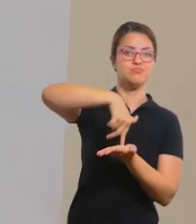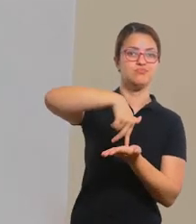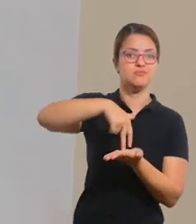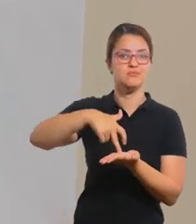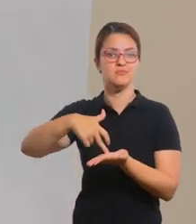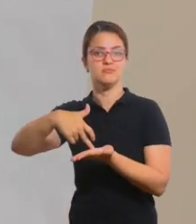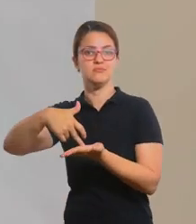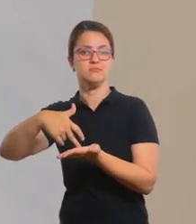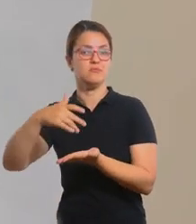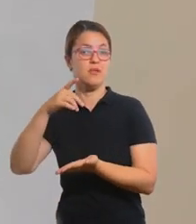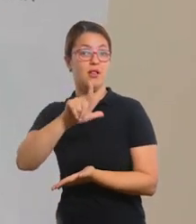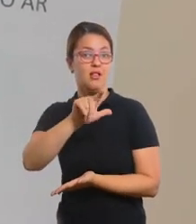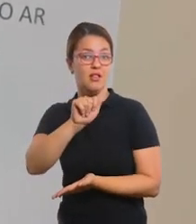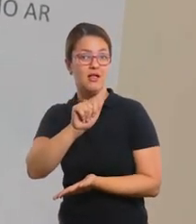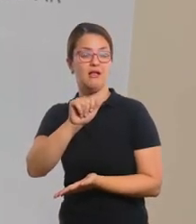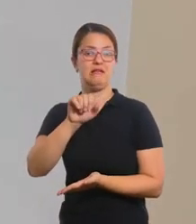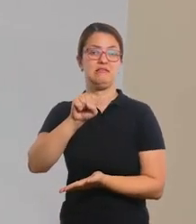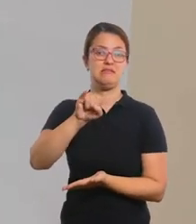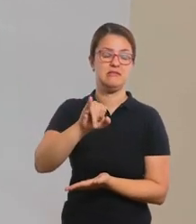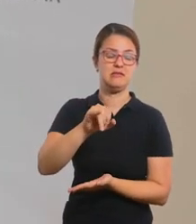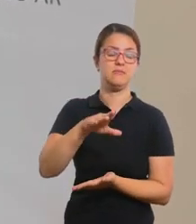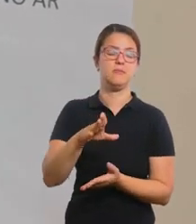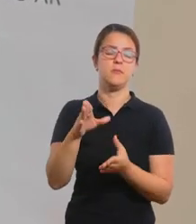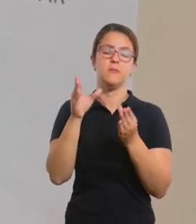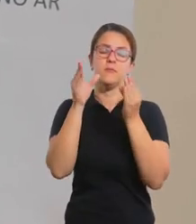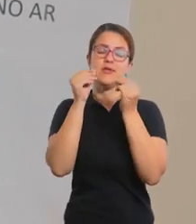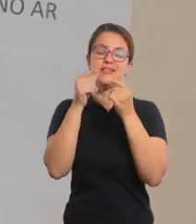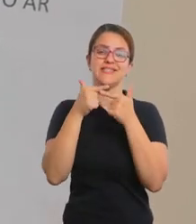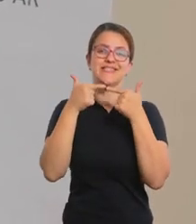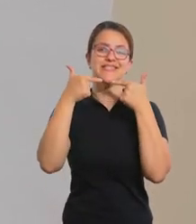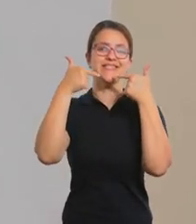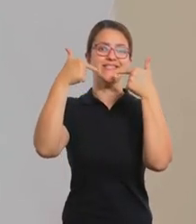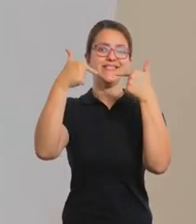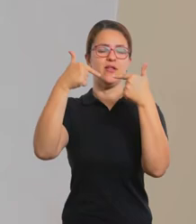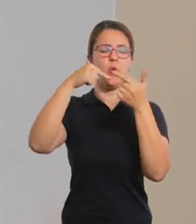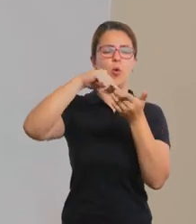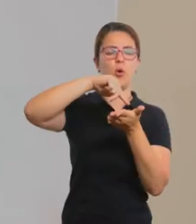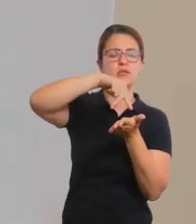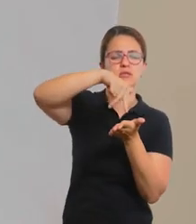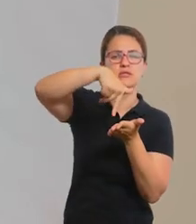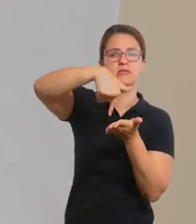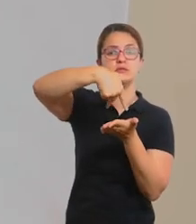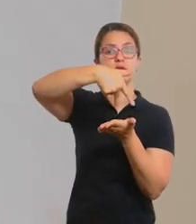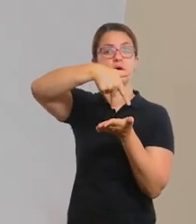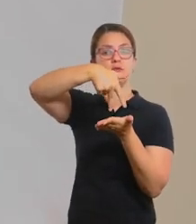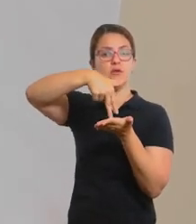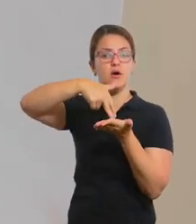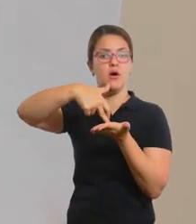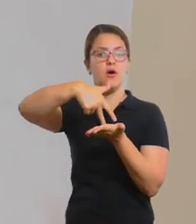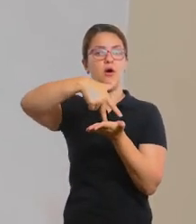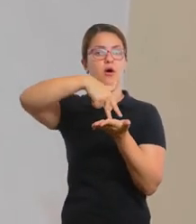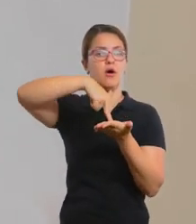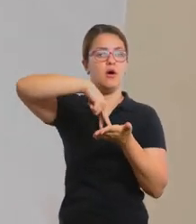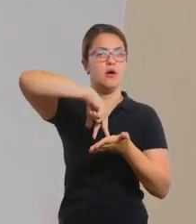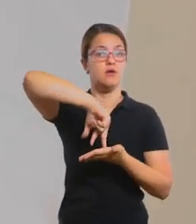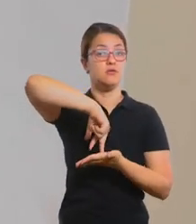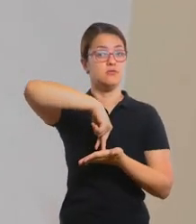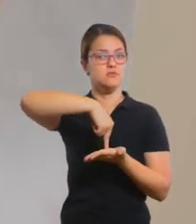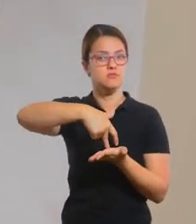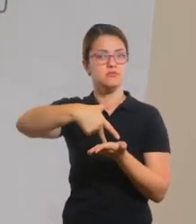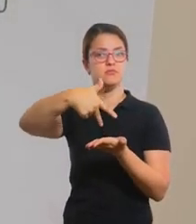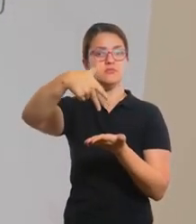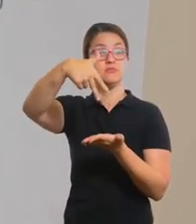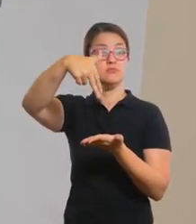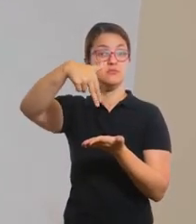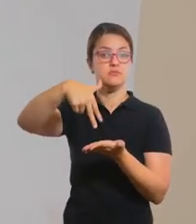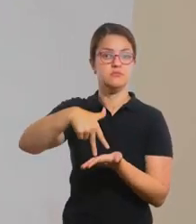Não conhece nem lá nem si, mas fecha os olhos e sorri. Roda, roda, roda com